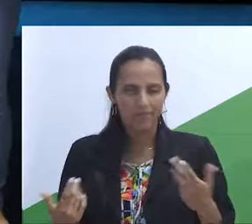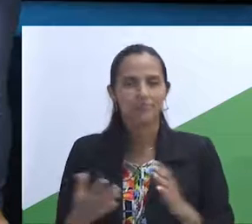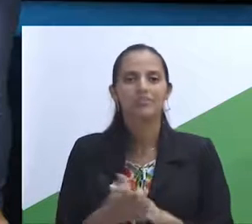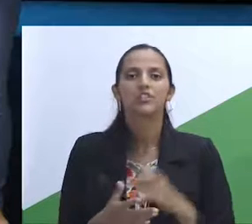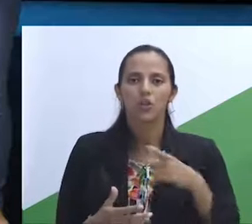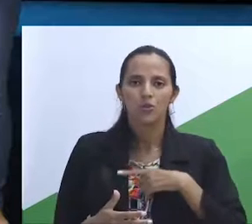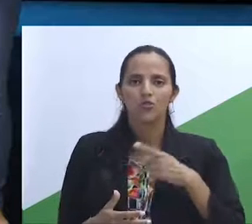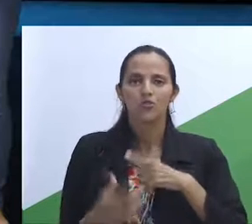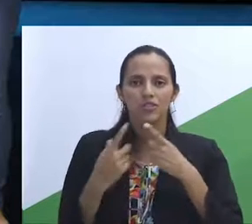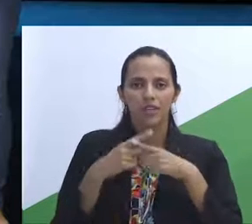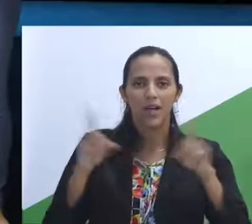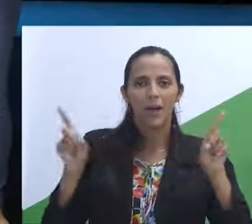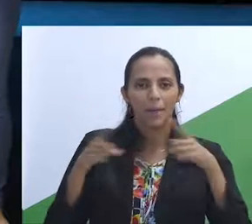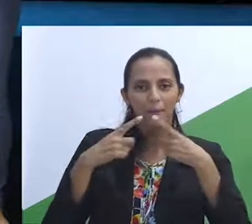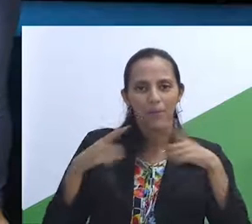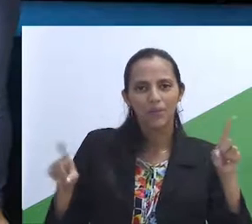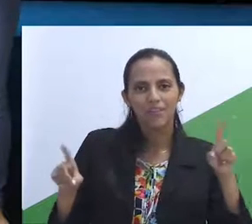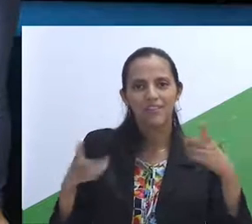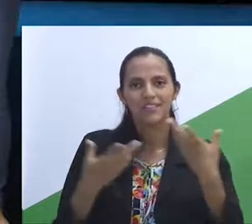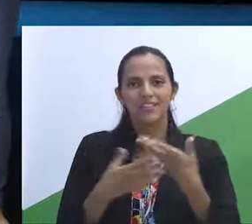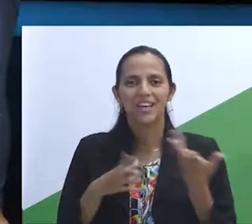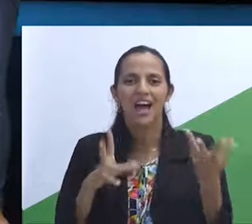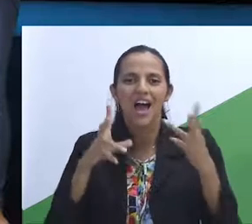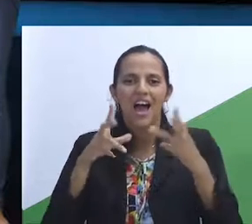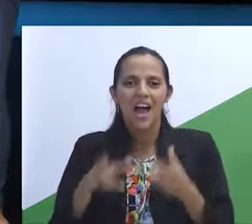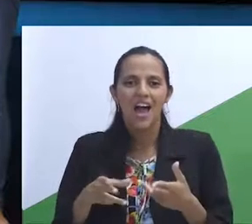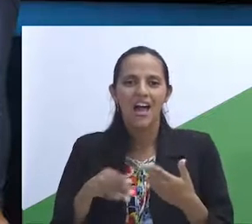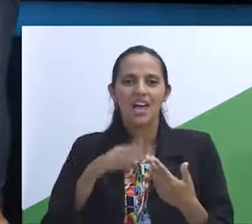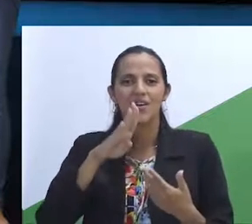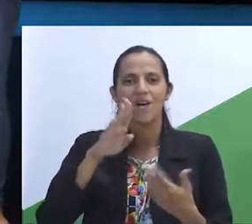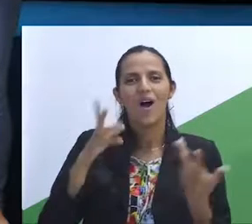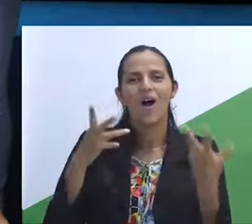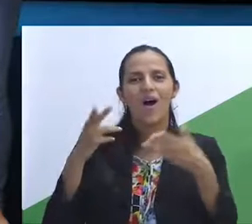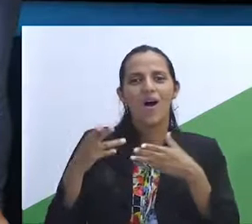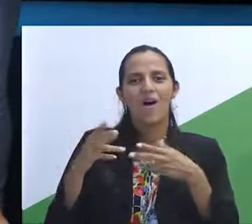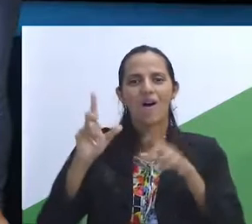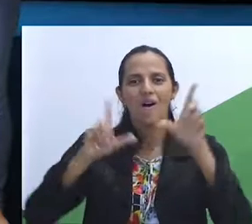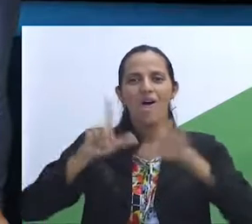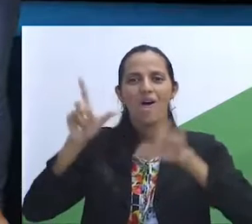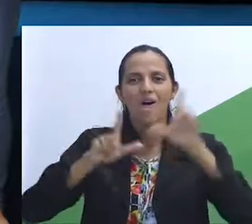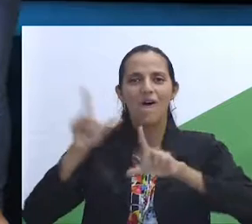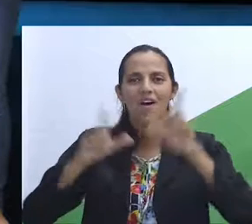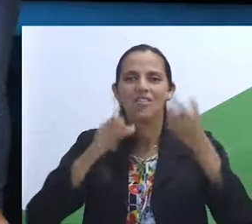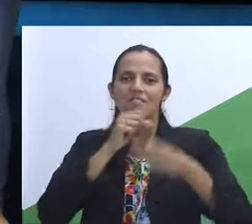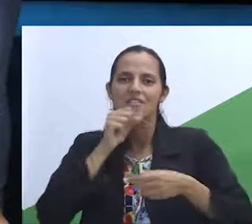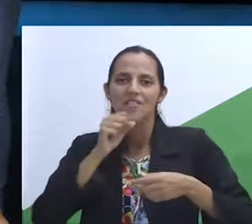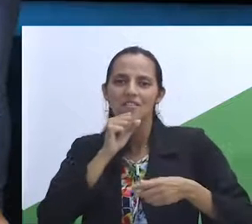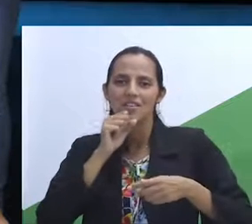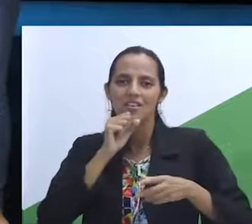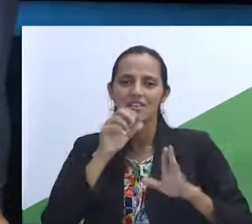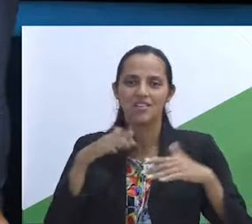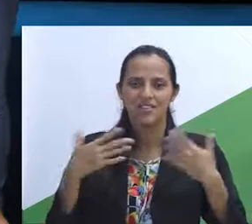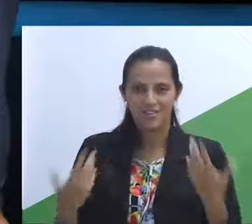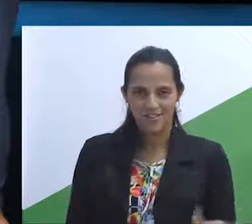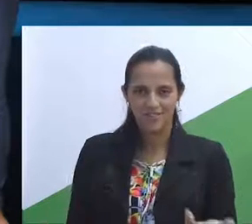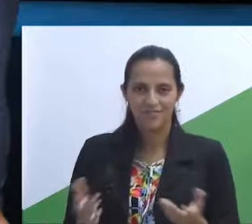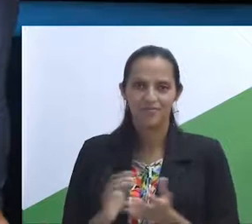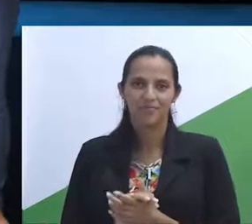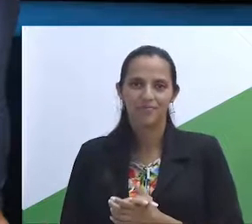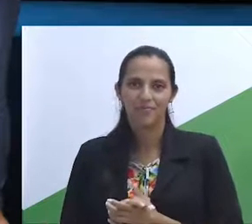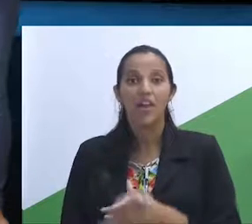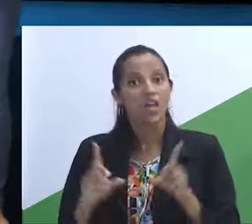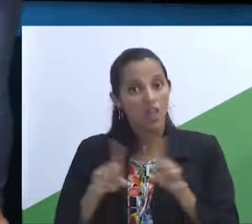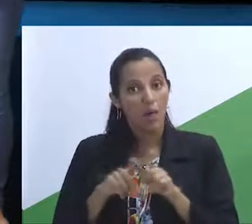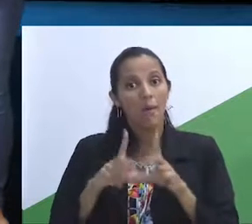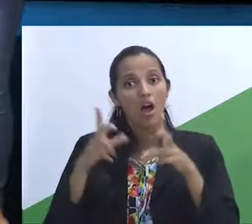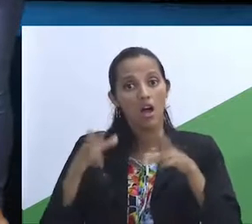música, né? Bota o retrato do velho outra vez, volta no mesmo lugar, o sorriso do velhinho, faz a gente trabalhar, que, inclusive, virou uma